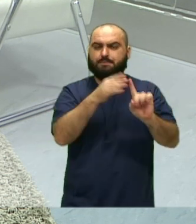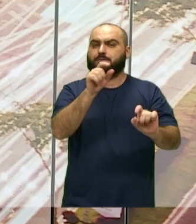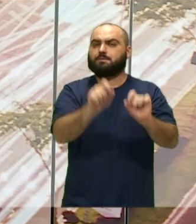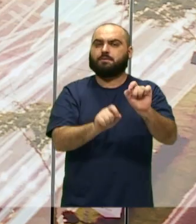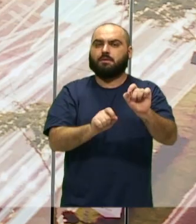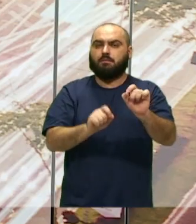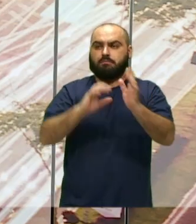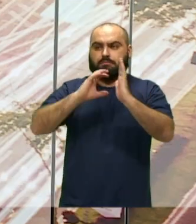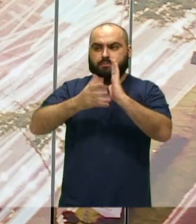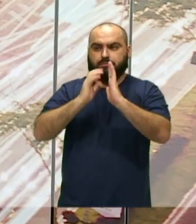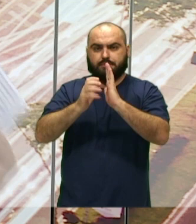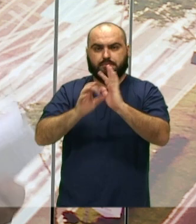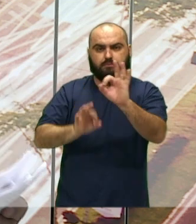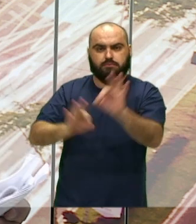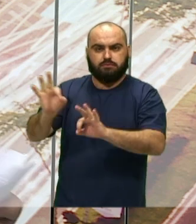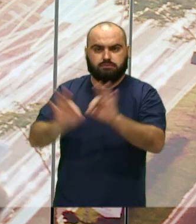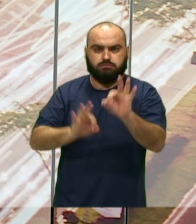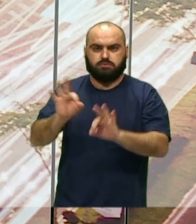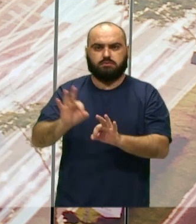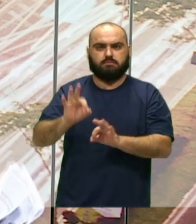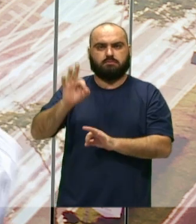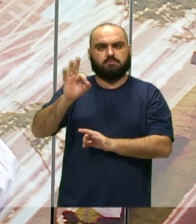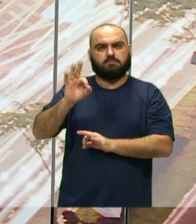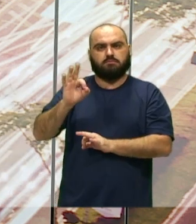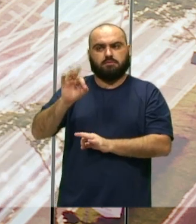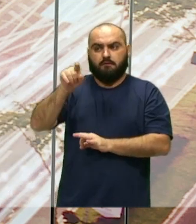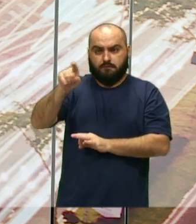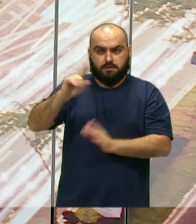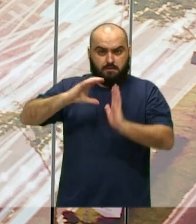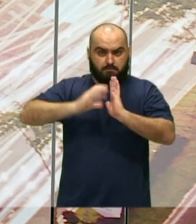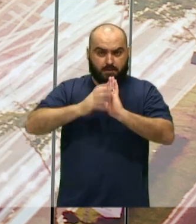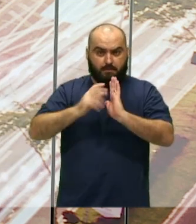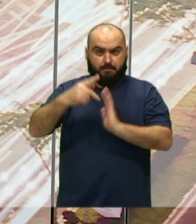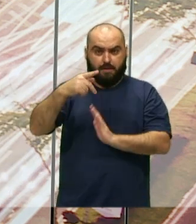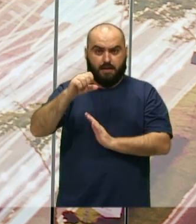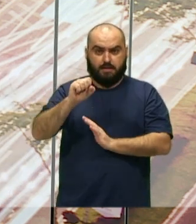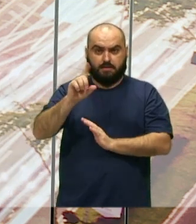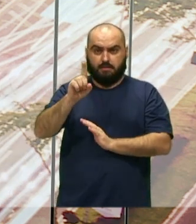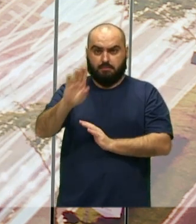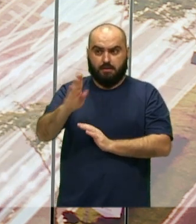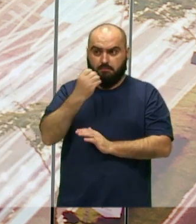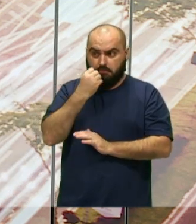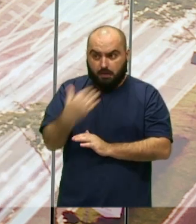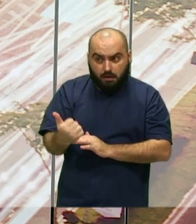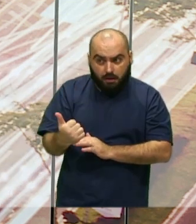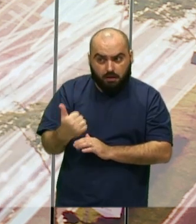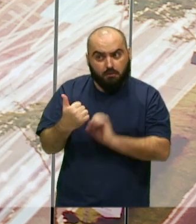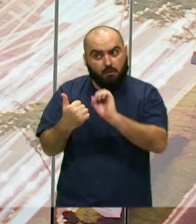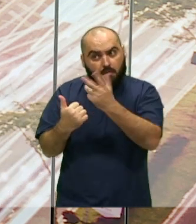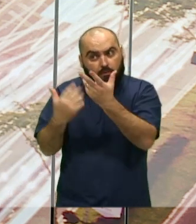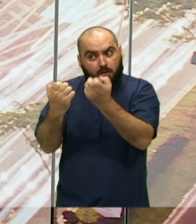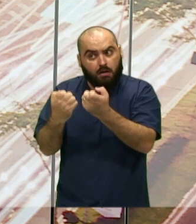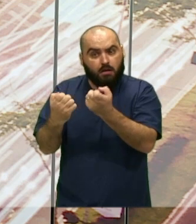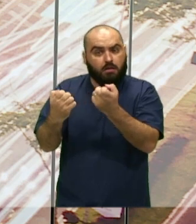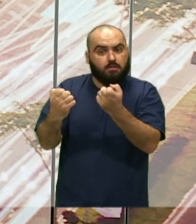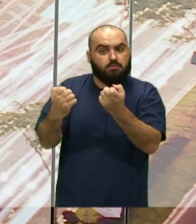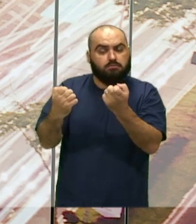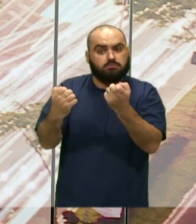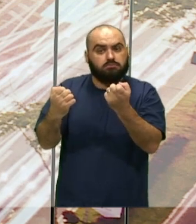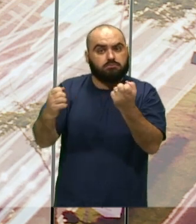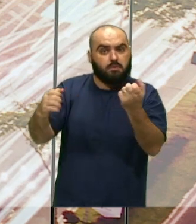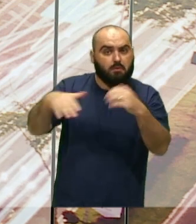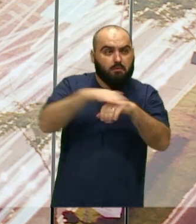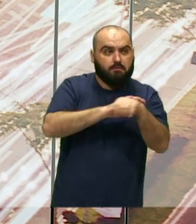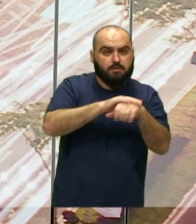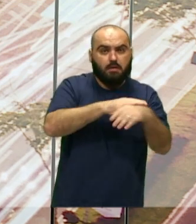dos partidos por meio de fusões, federalização. A senhora está no PSDB hoje, está bem ali ou pretende também estar